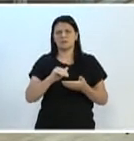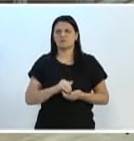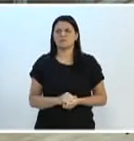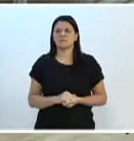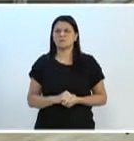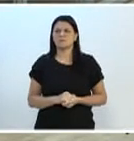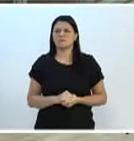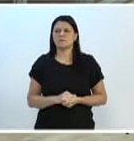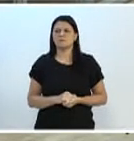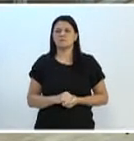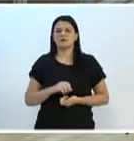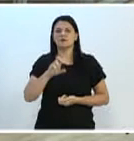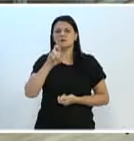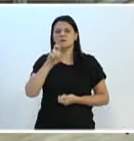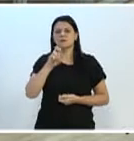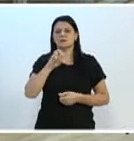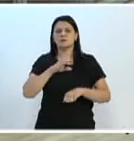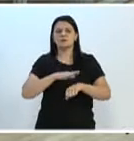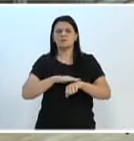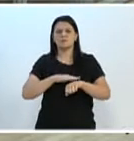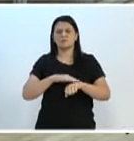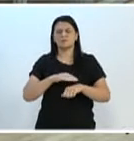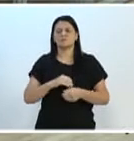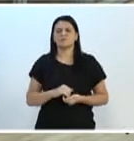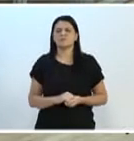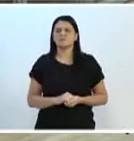Tem 5 minutos para defesa.